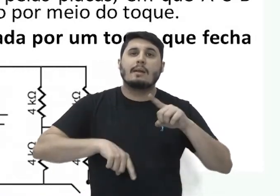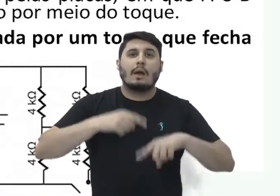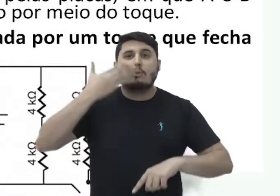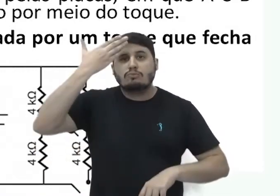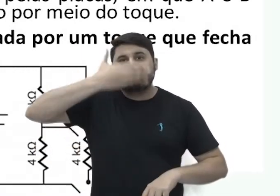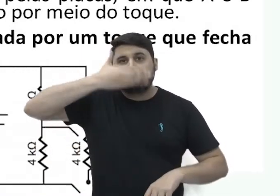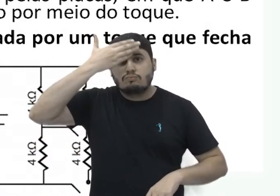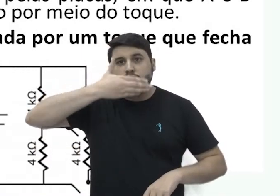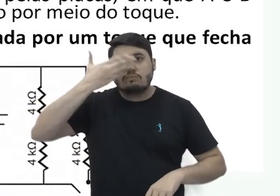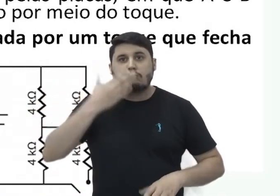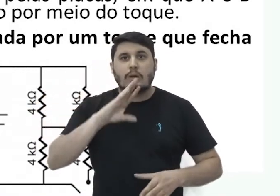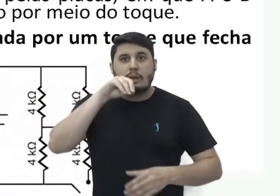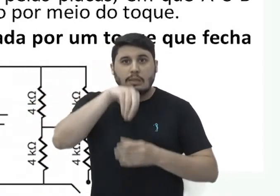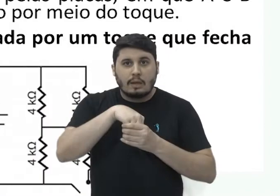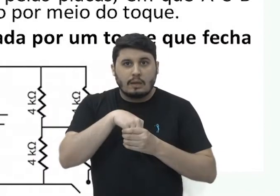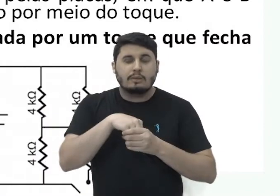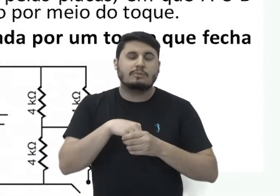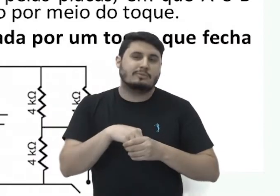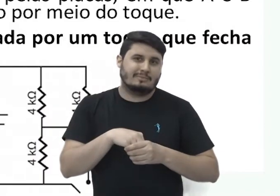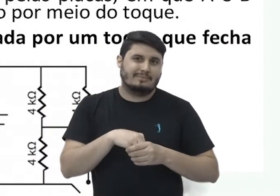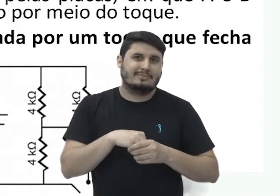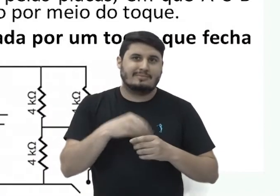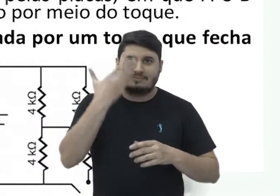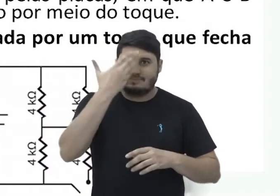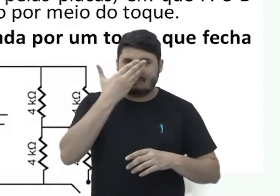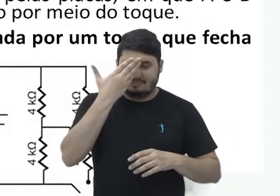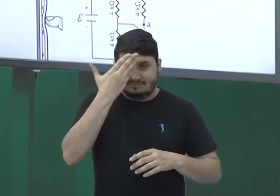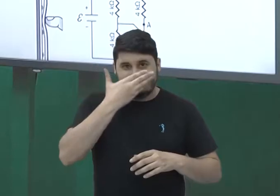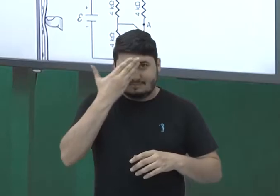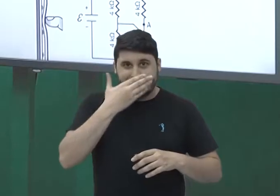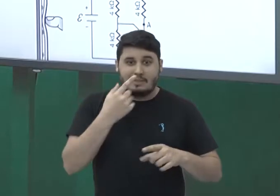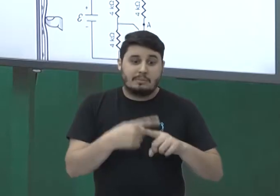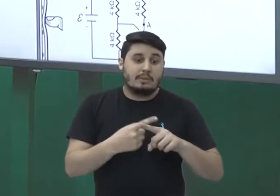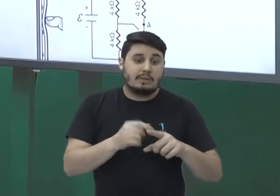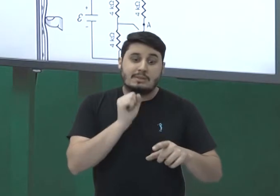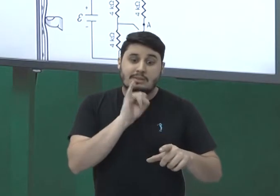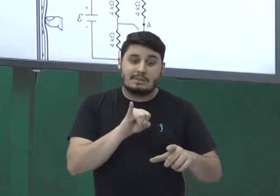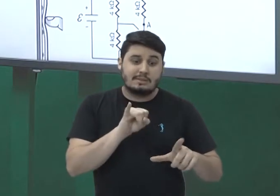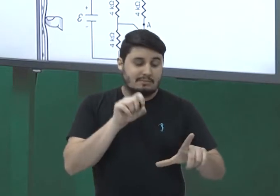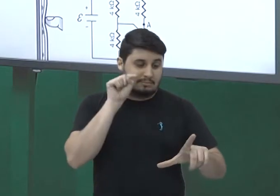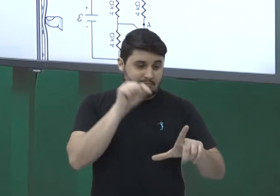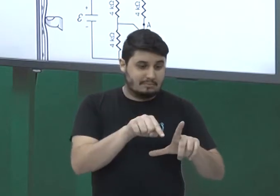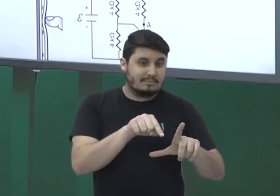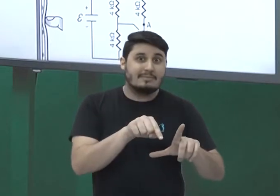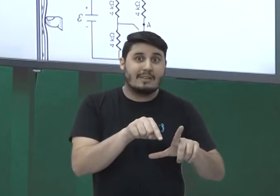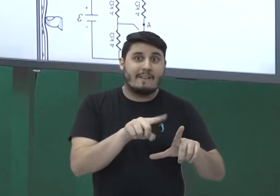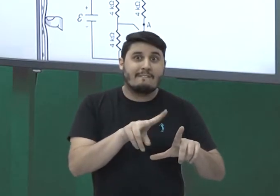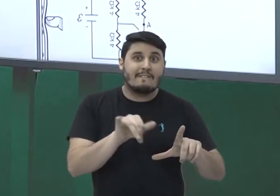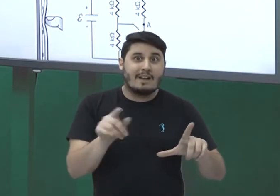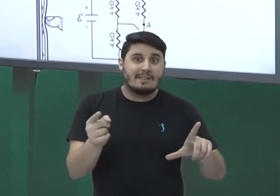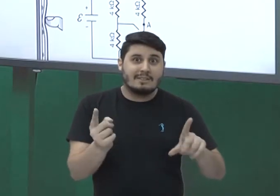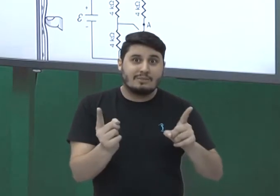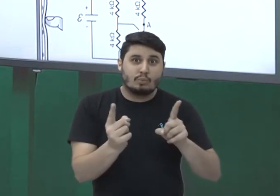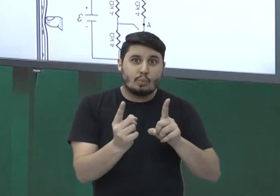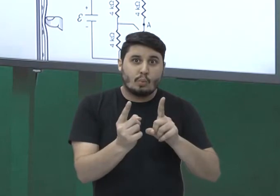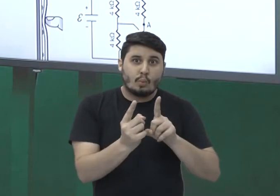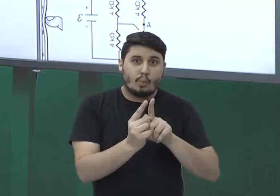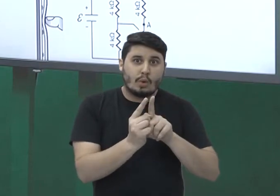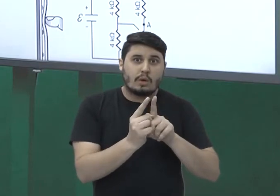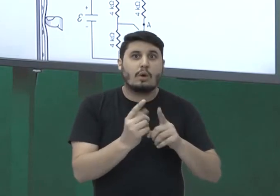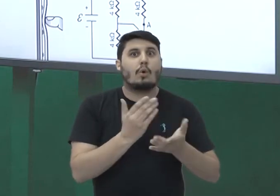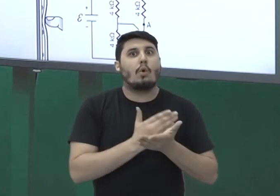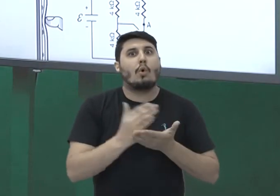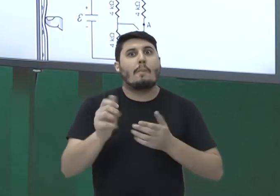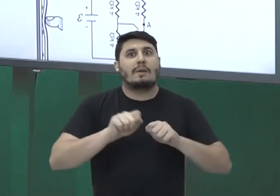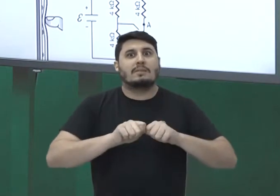transparente que não se encostam até que alguém as pressione. Então, quando você pressiona, elas vão começar a se encostar. E é por isso que vai começar a ter uma